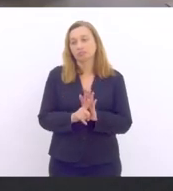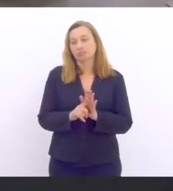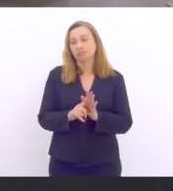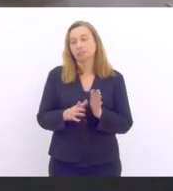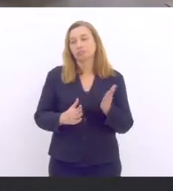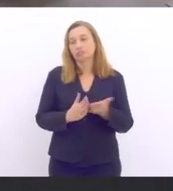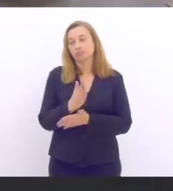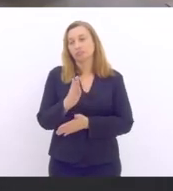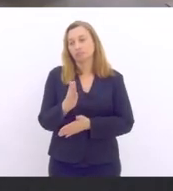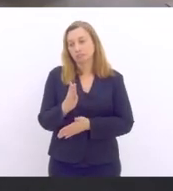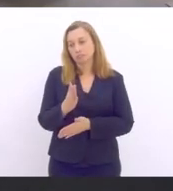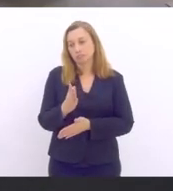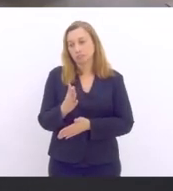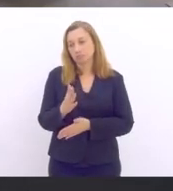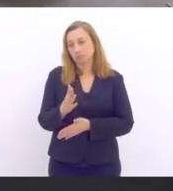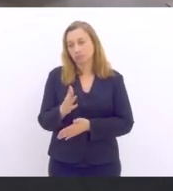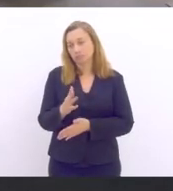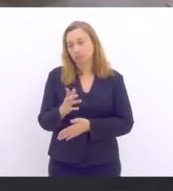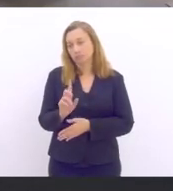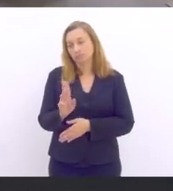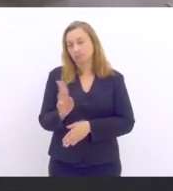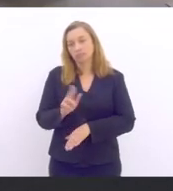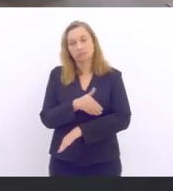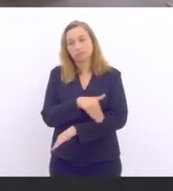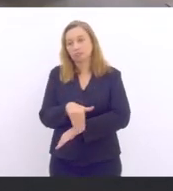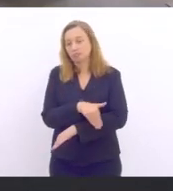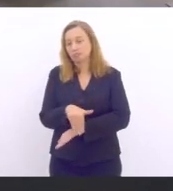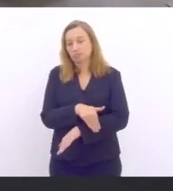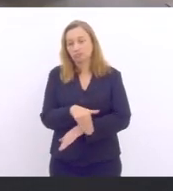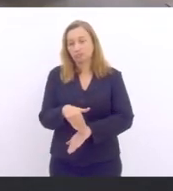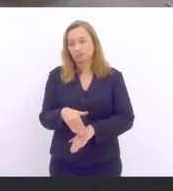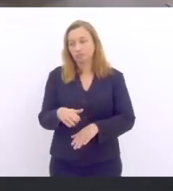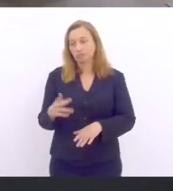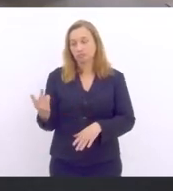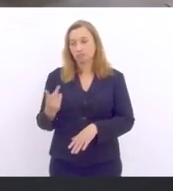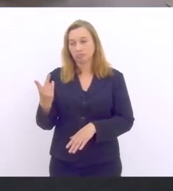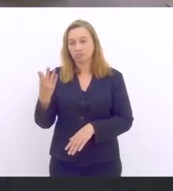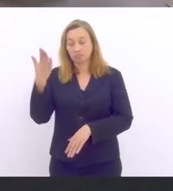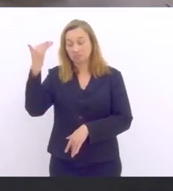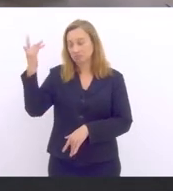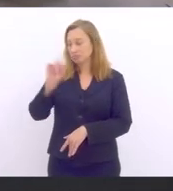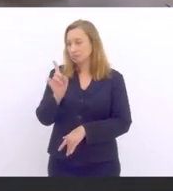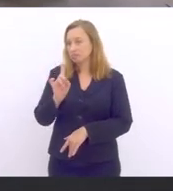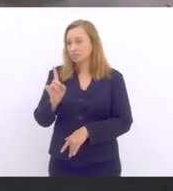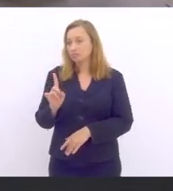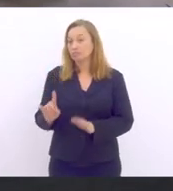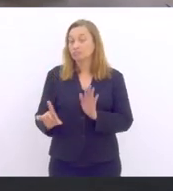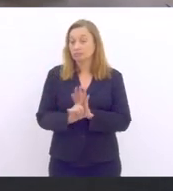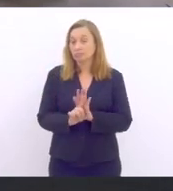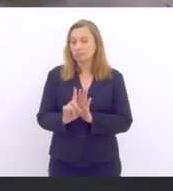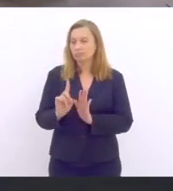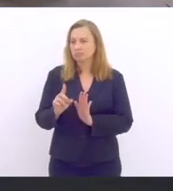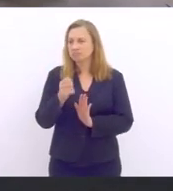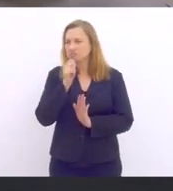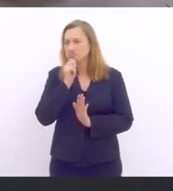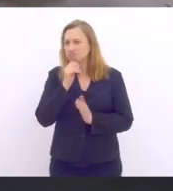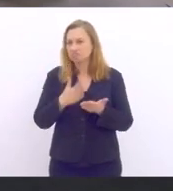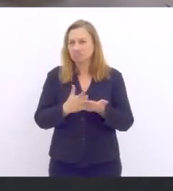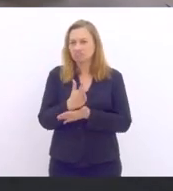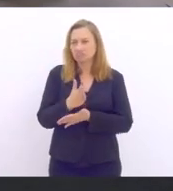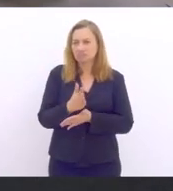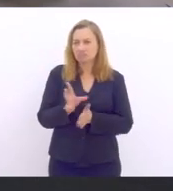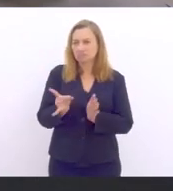anos, nenhuma para dar nome de rua, nem bajular os poderosos de plantão. E essas leis, nenhuma delas foi aprovada conforme o